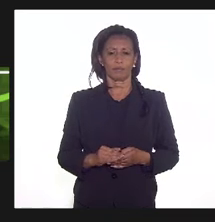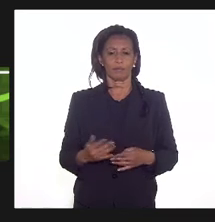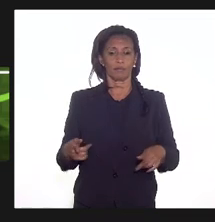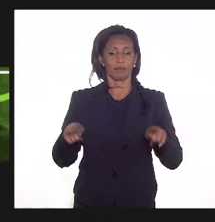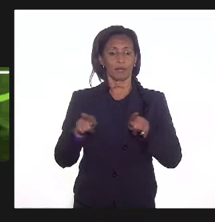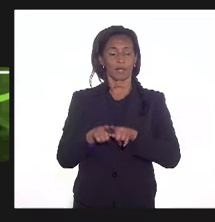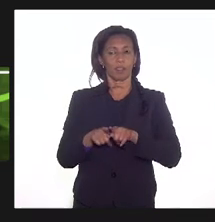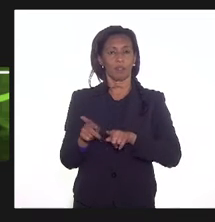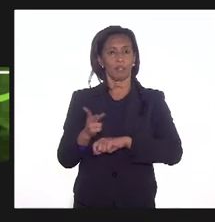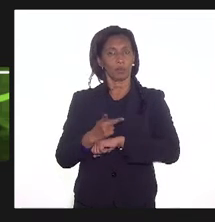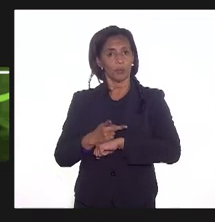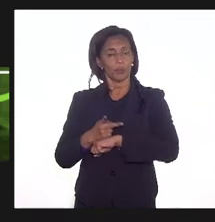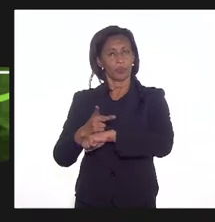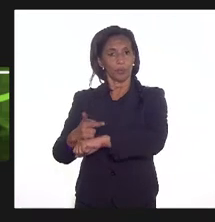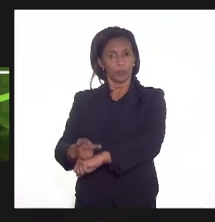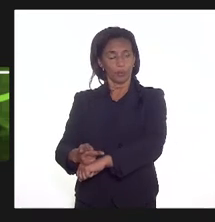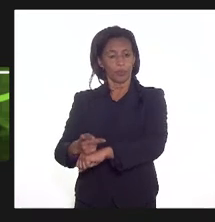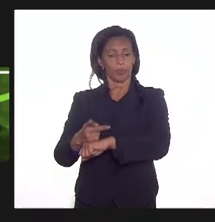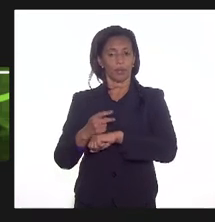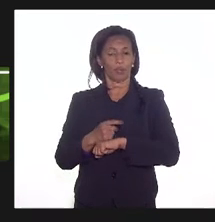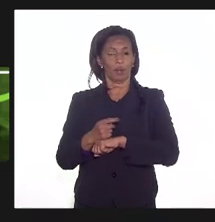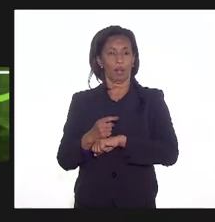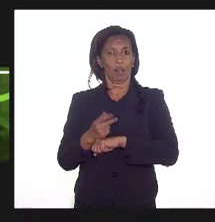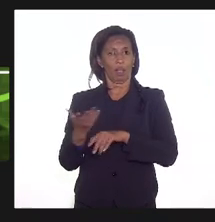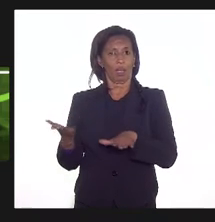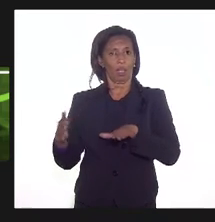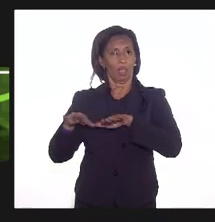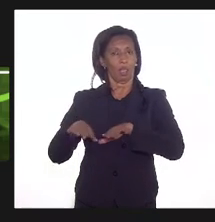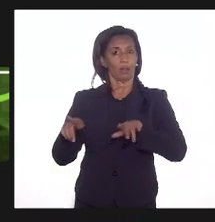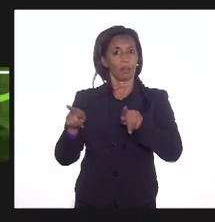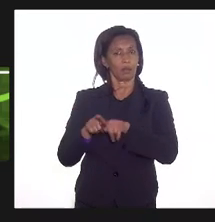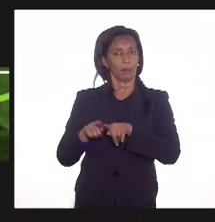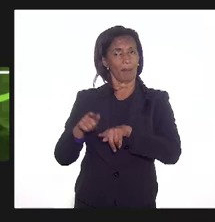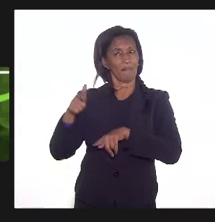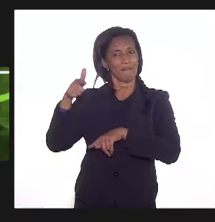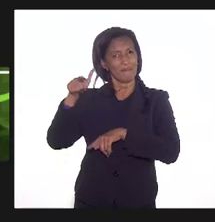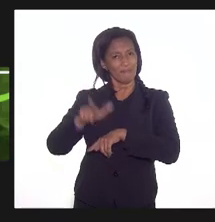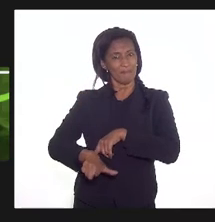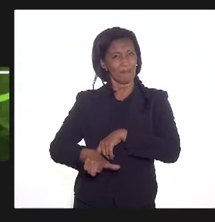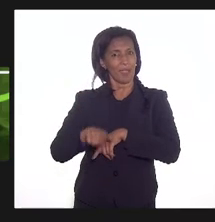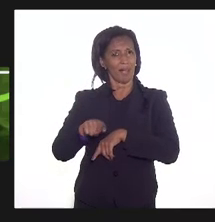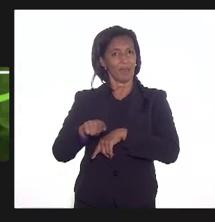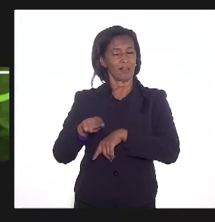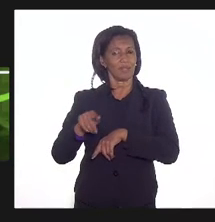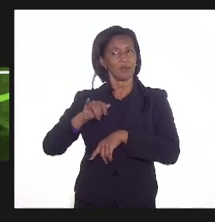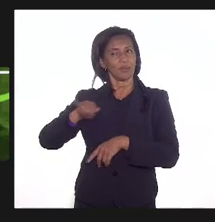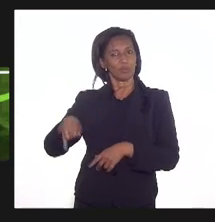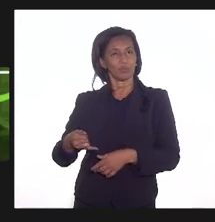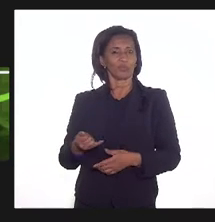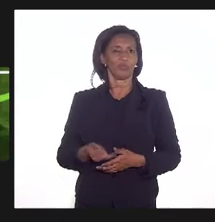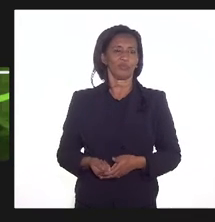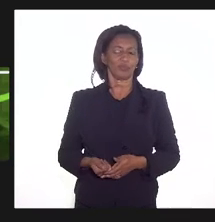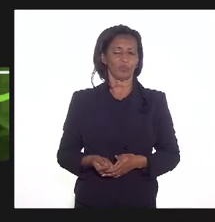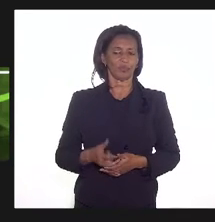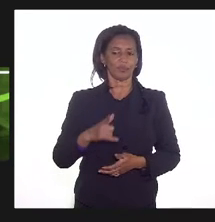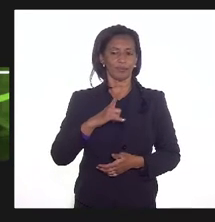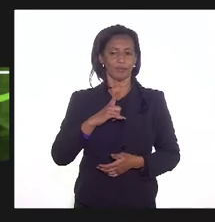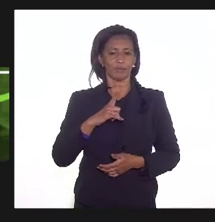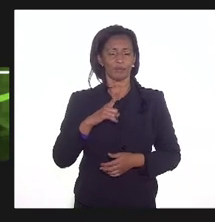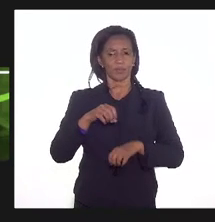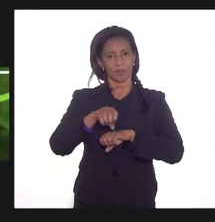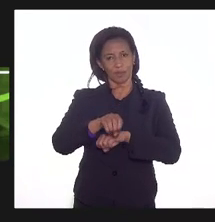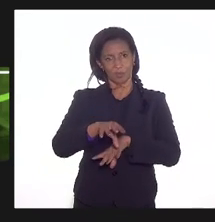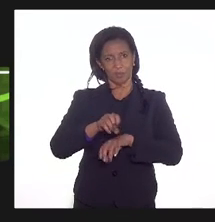gente buscar é agregar cada vez mais é essa condição de de de